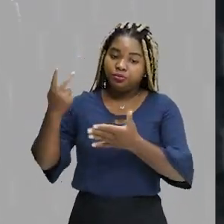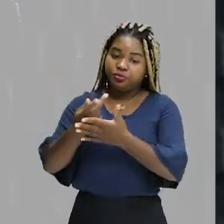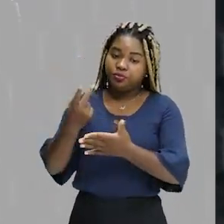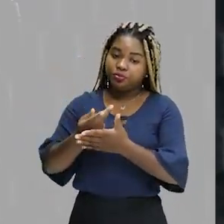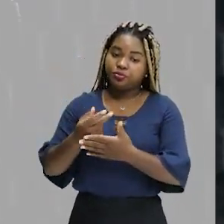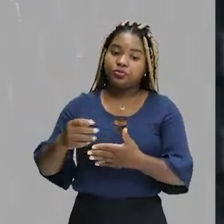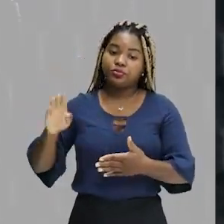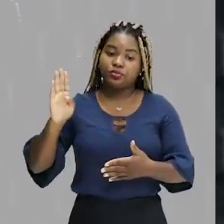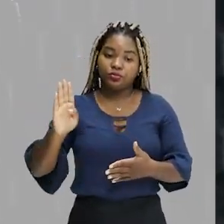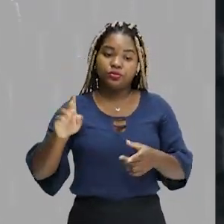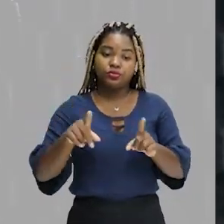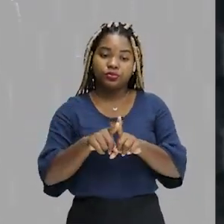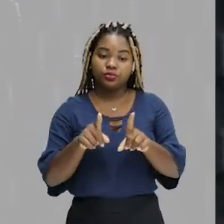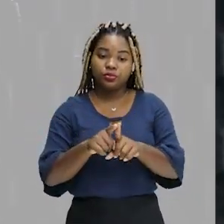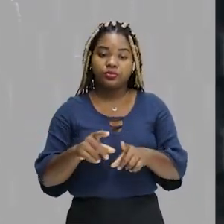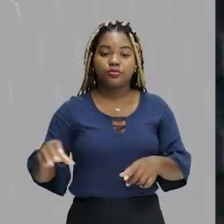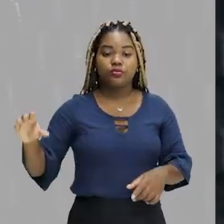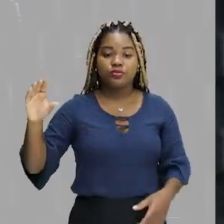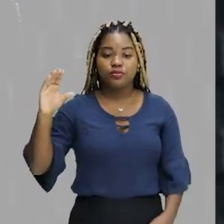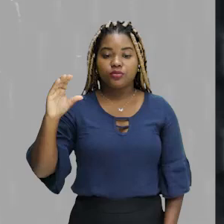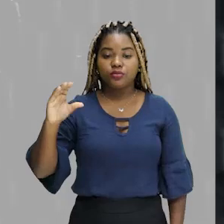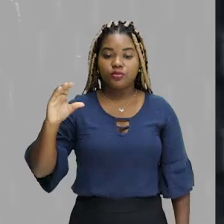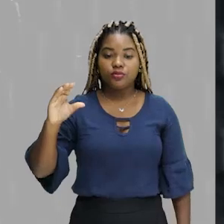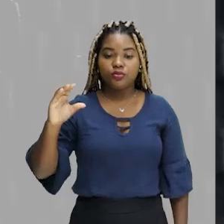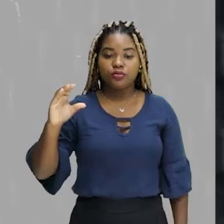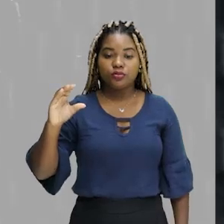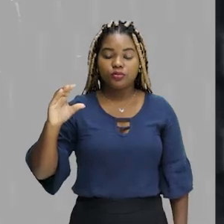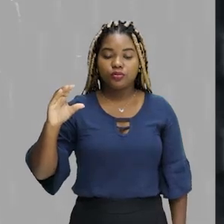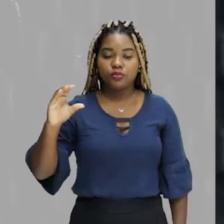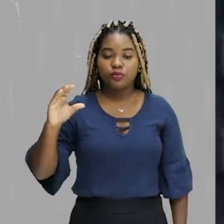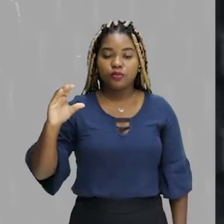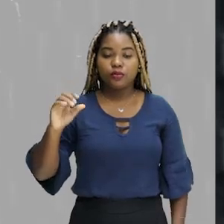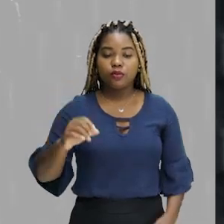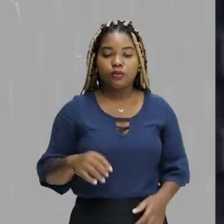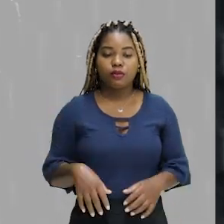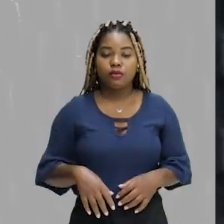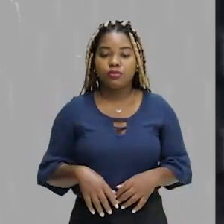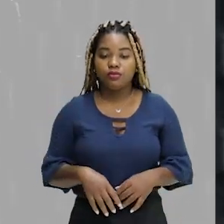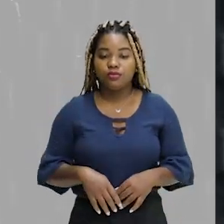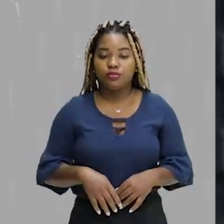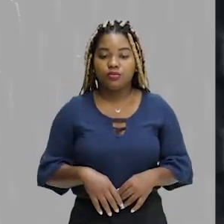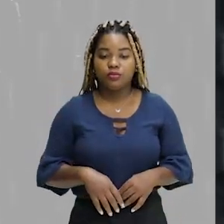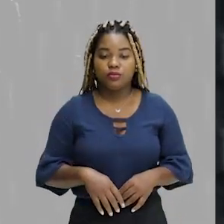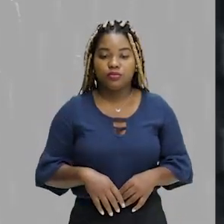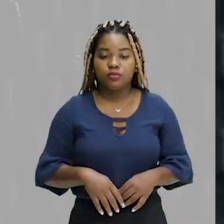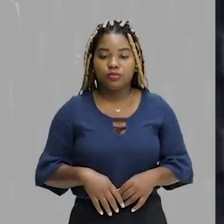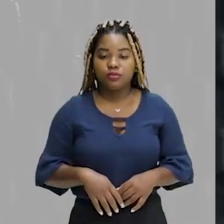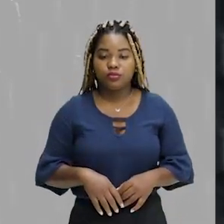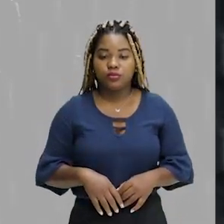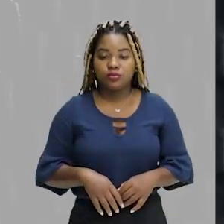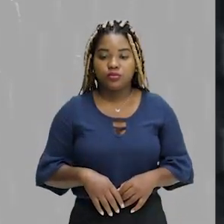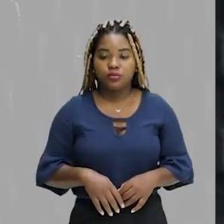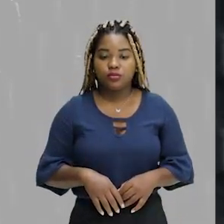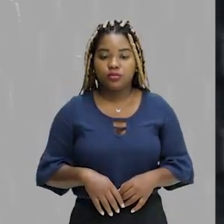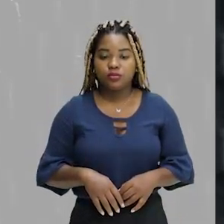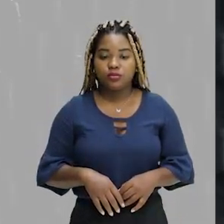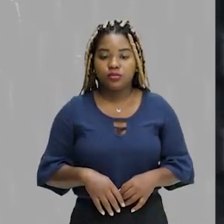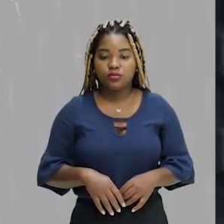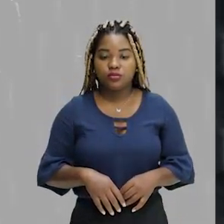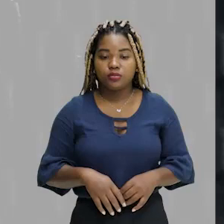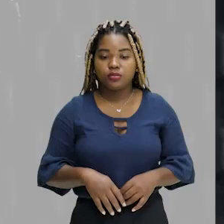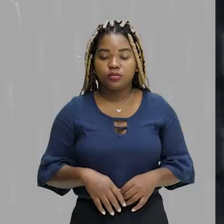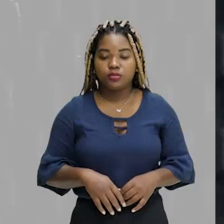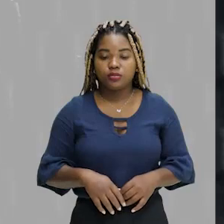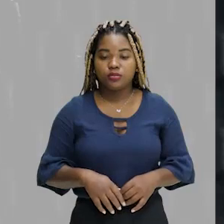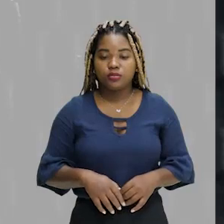errado. Olha só, na letra C, o conjunto 2 é formado por um álcool aromático